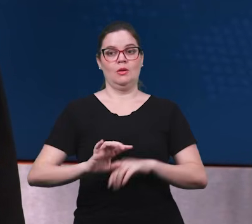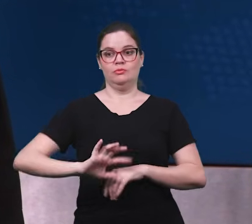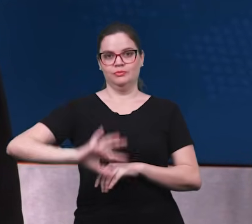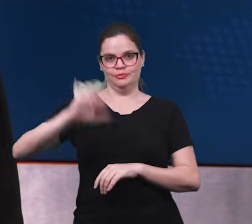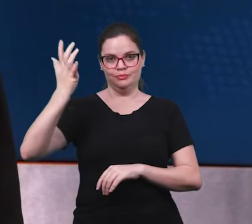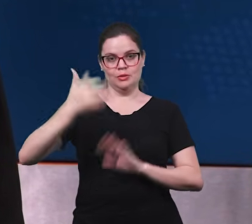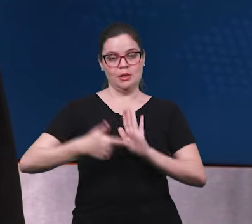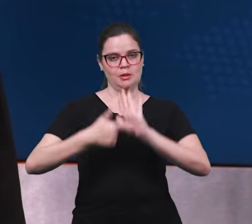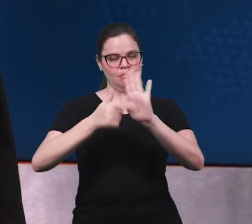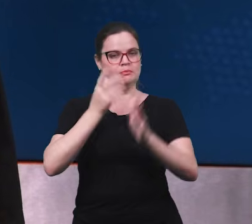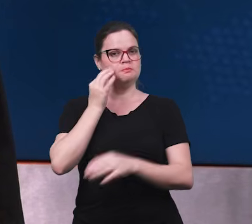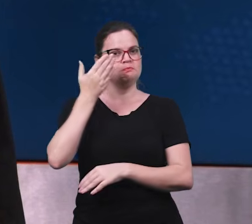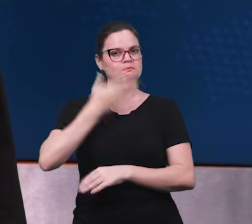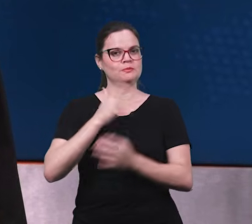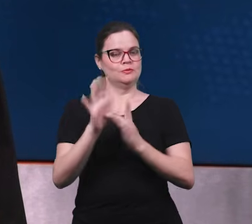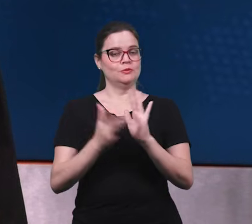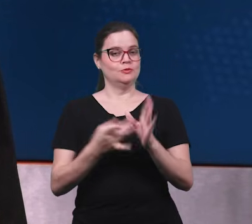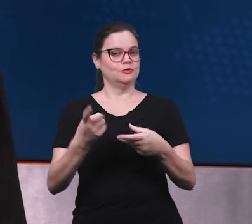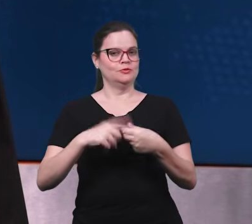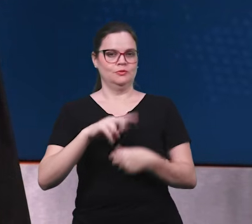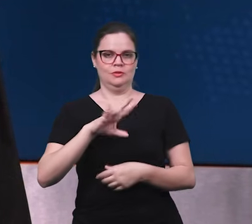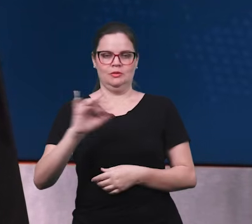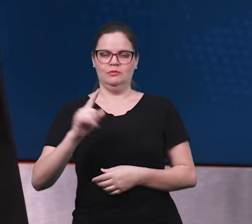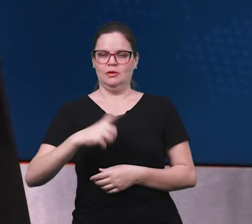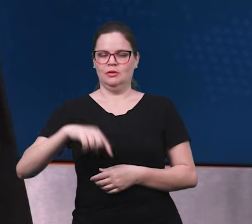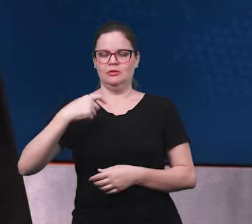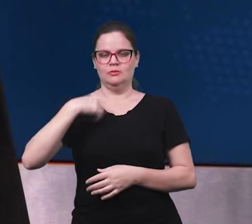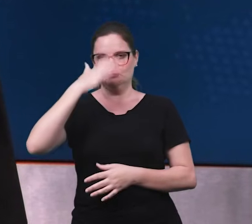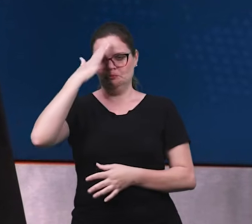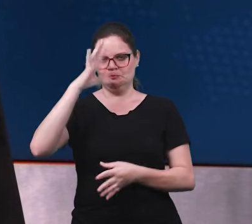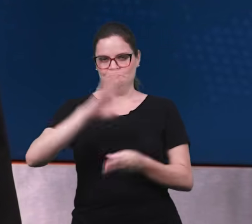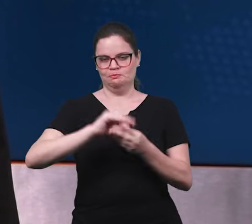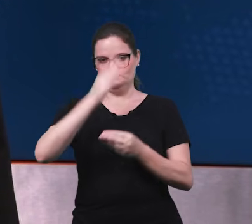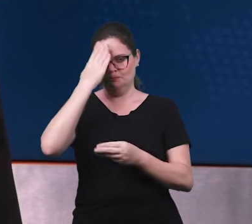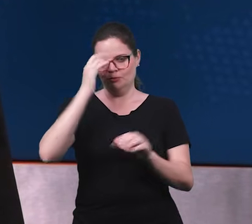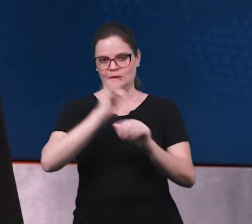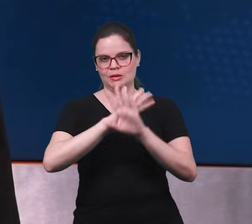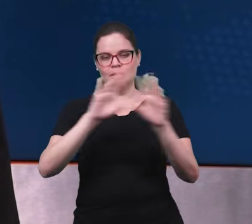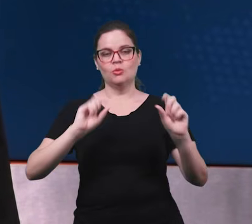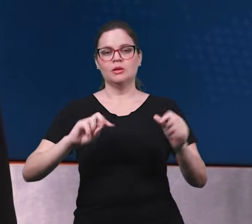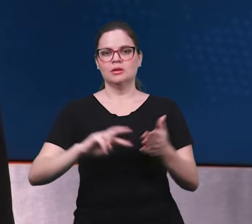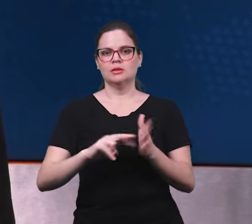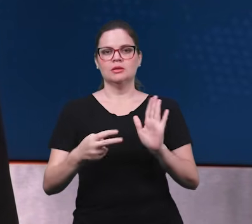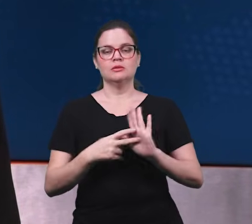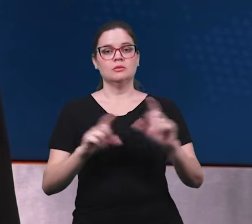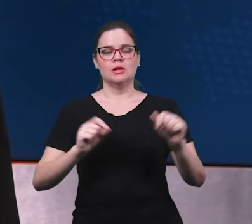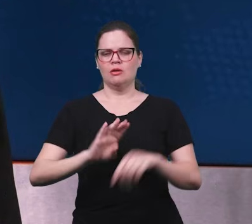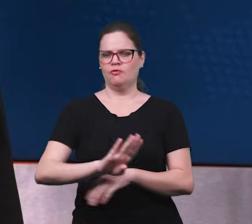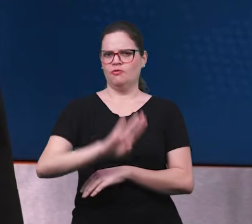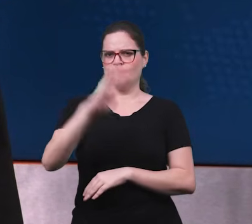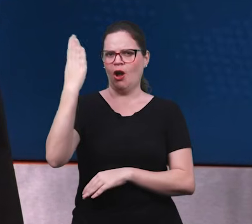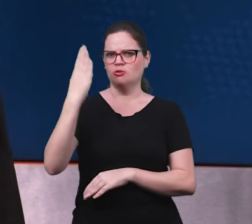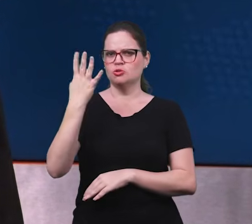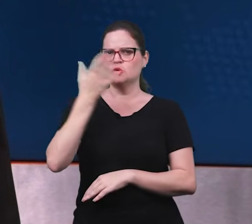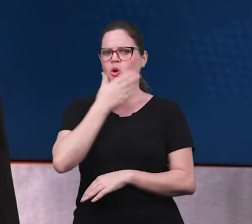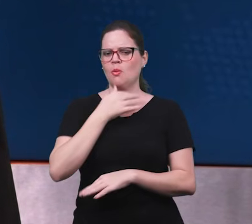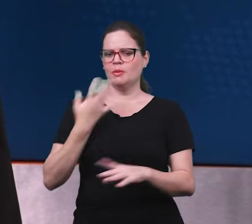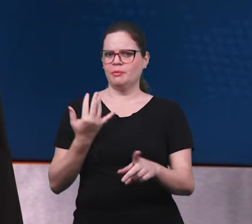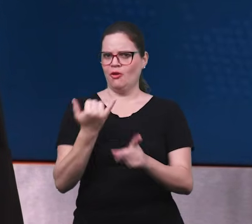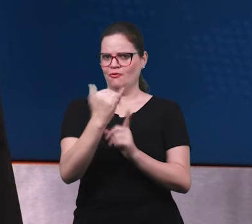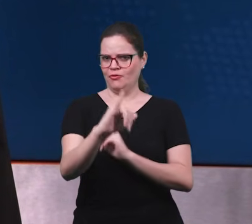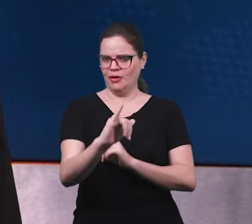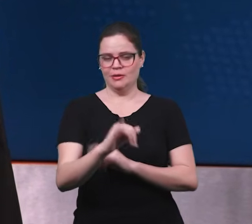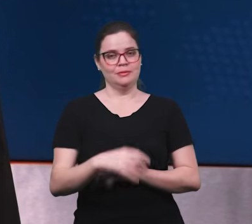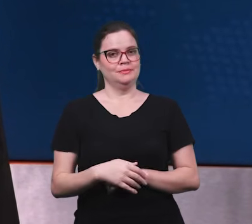mais um sinal da volta de Jesus. Vamos compreender o que significa o surgimento dos falsos